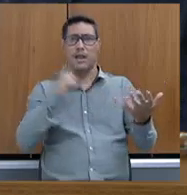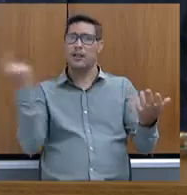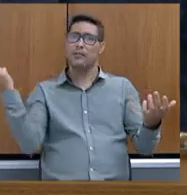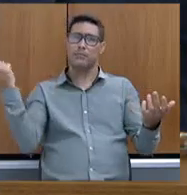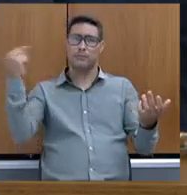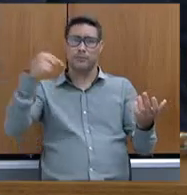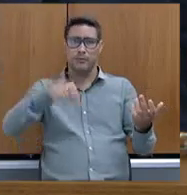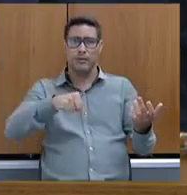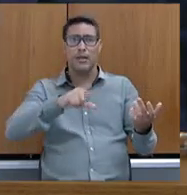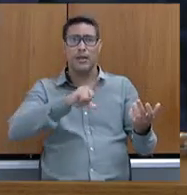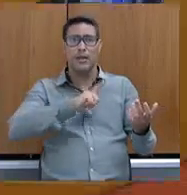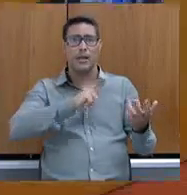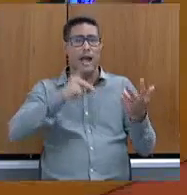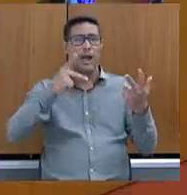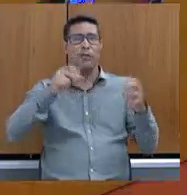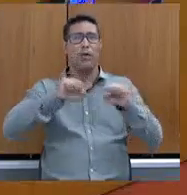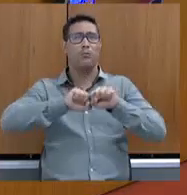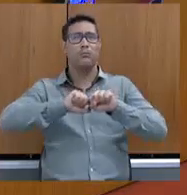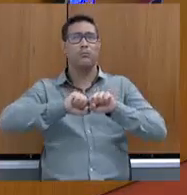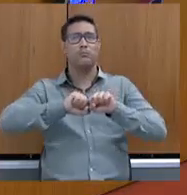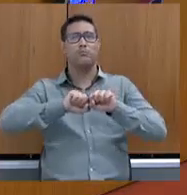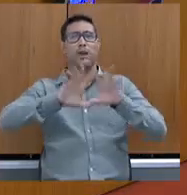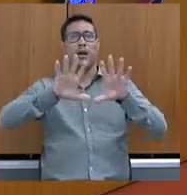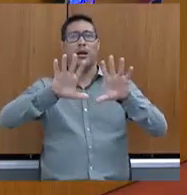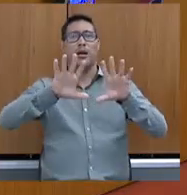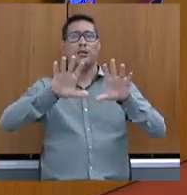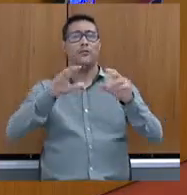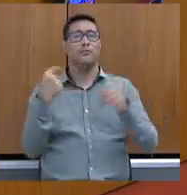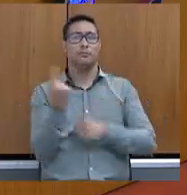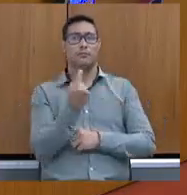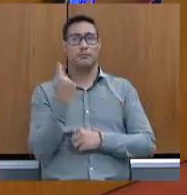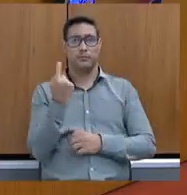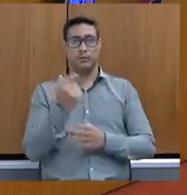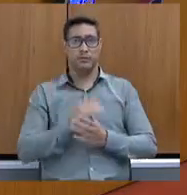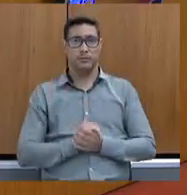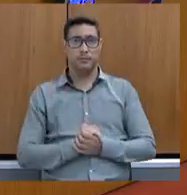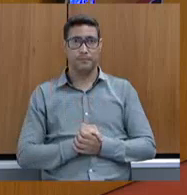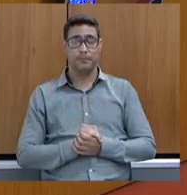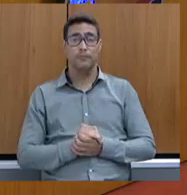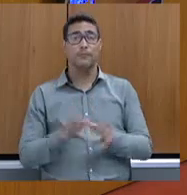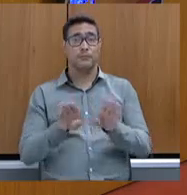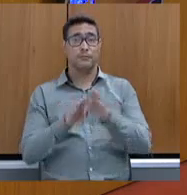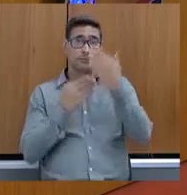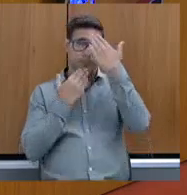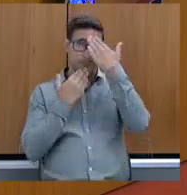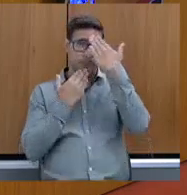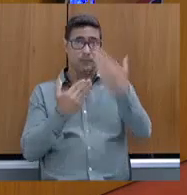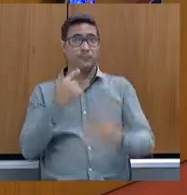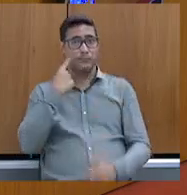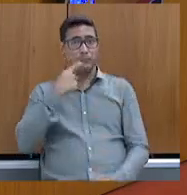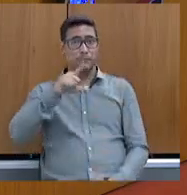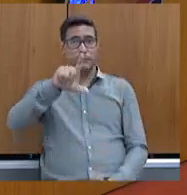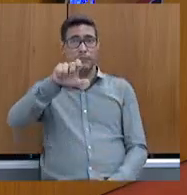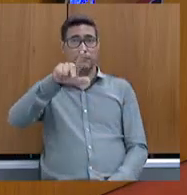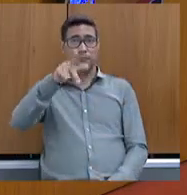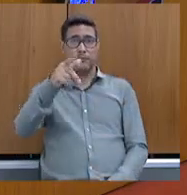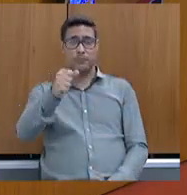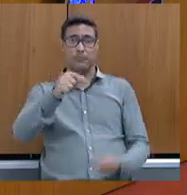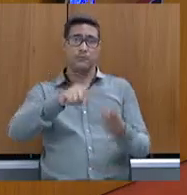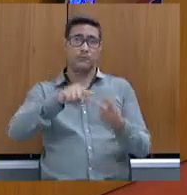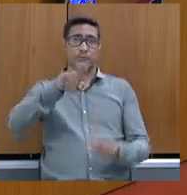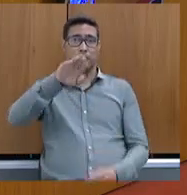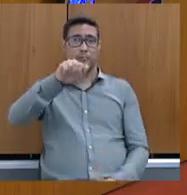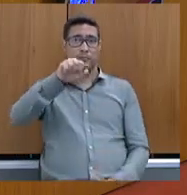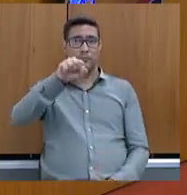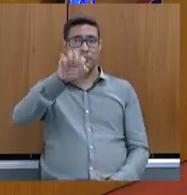que o senhor traz luz onde o senhor chega muito obrigado e agradeça a participação da nossa deputada Leninha Beatriz Cerqueira